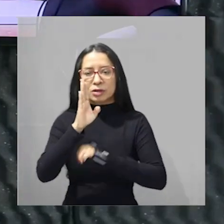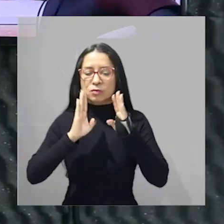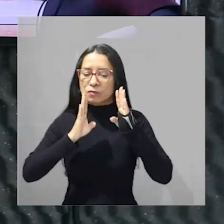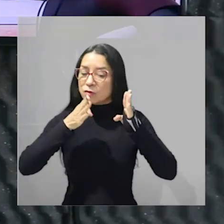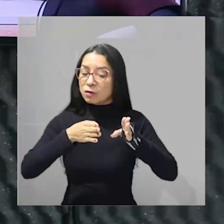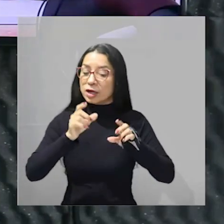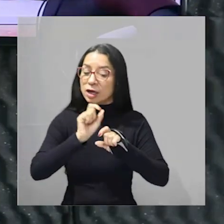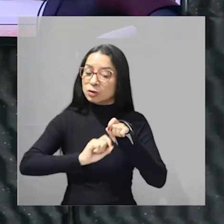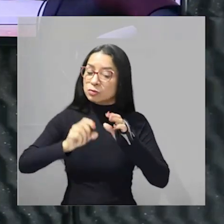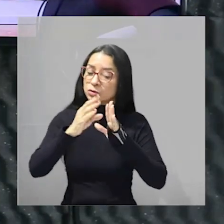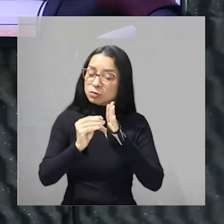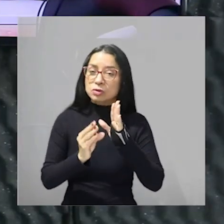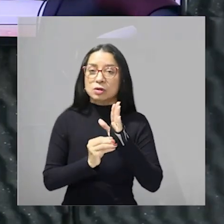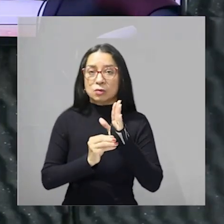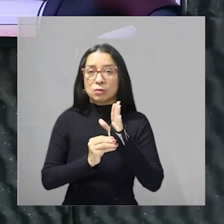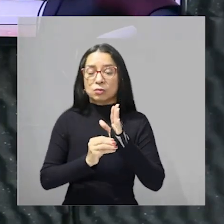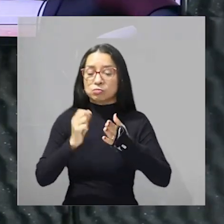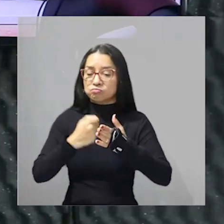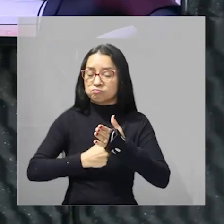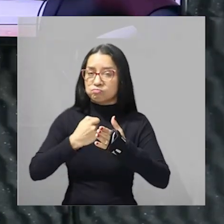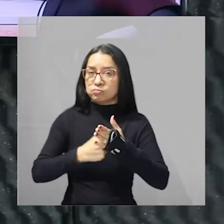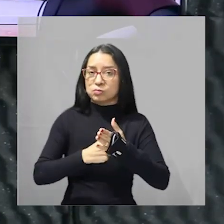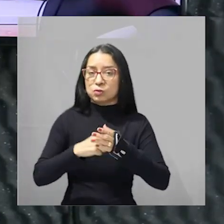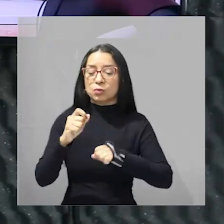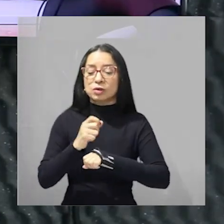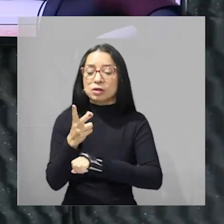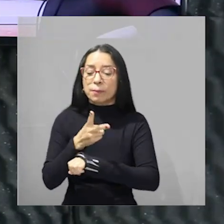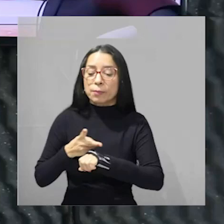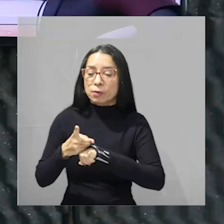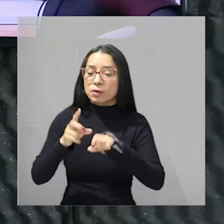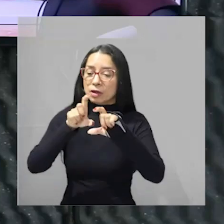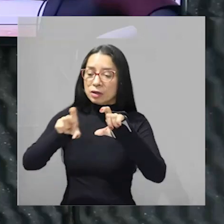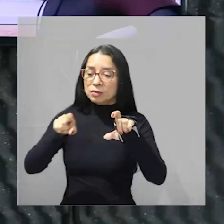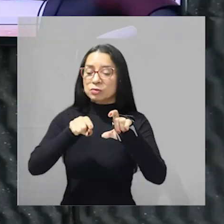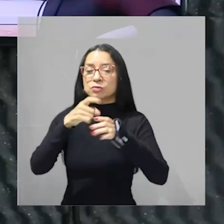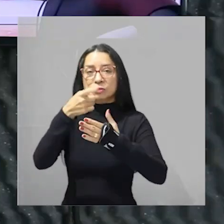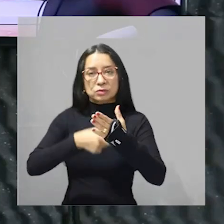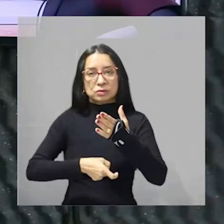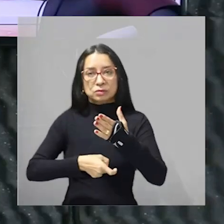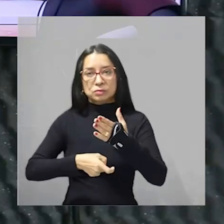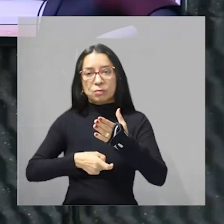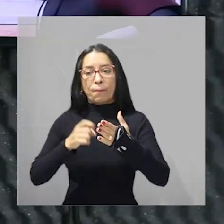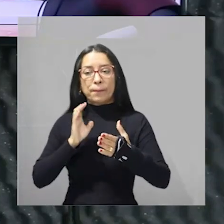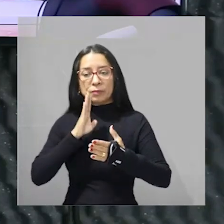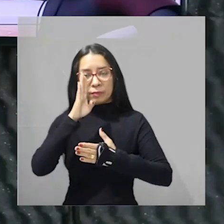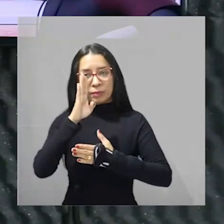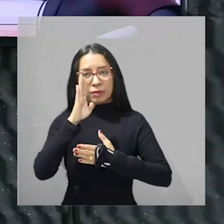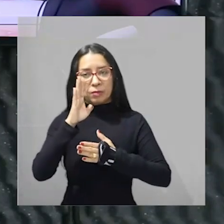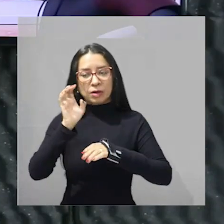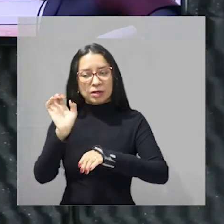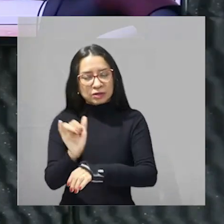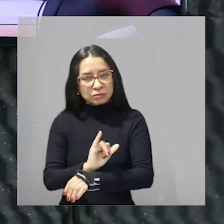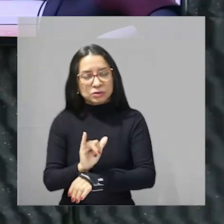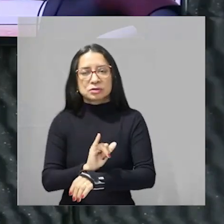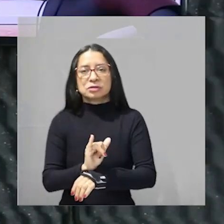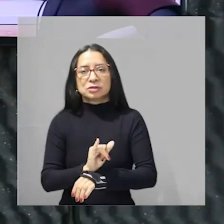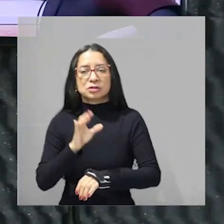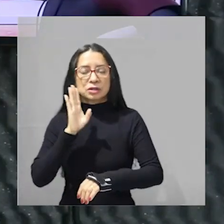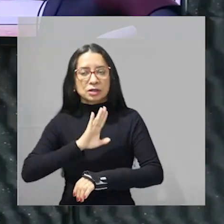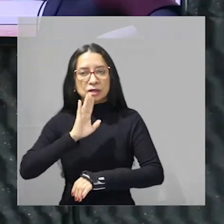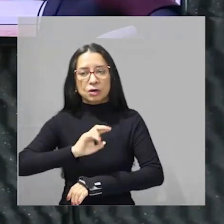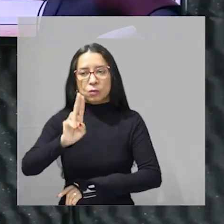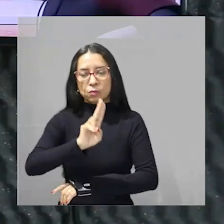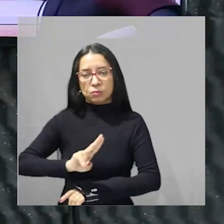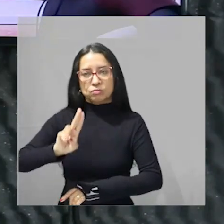aquele que está te cobrando e principalmente o que tu vai buscar no texto motivador. Beleza? Então é uma estratégia bem legal que a gente vai estar utilizando